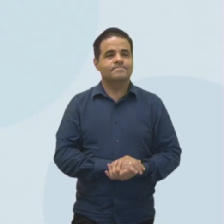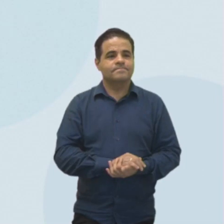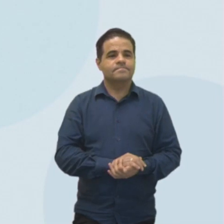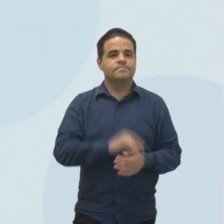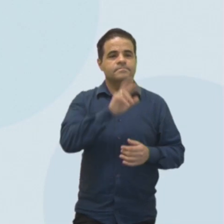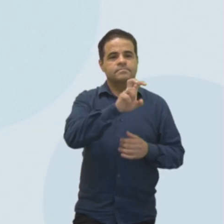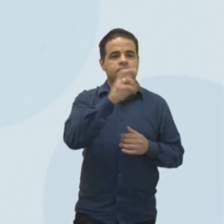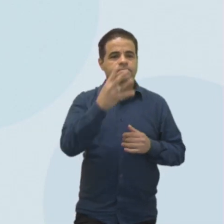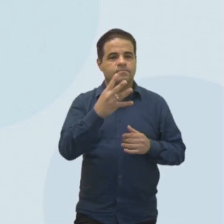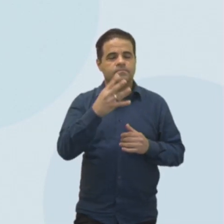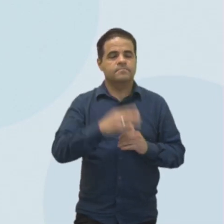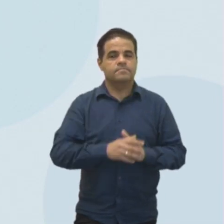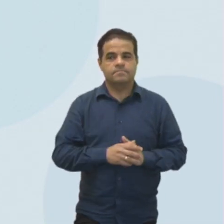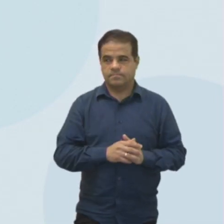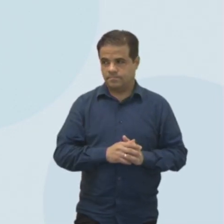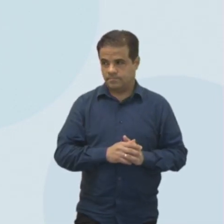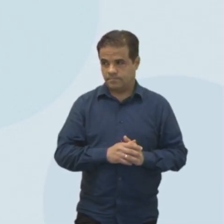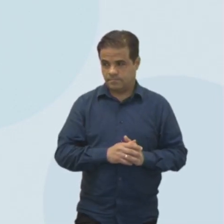54.